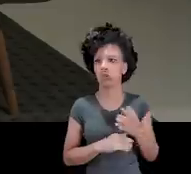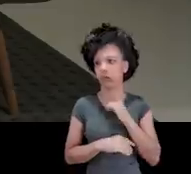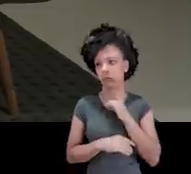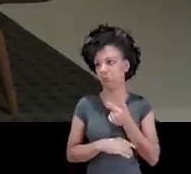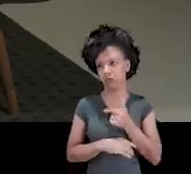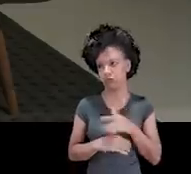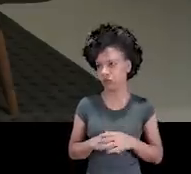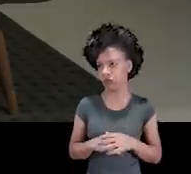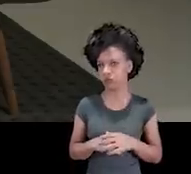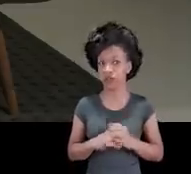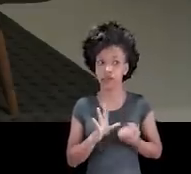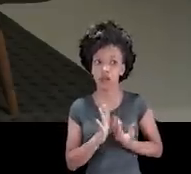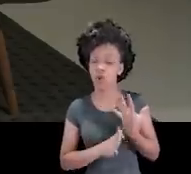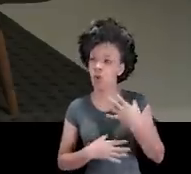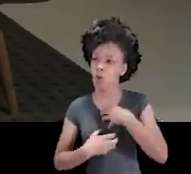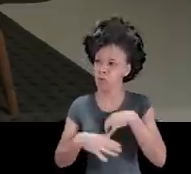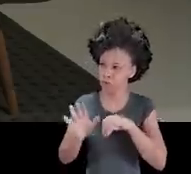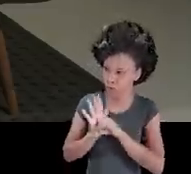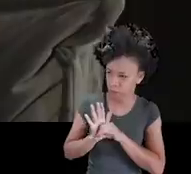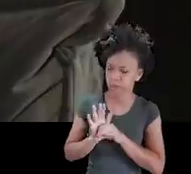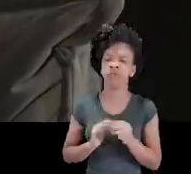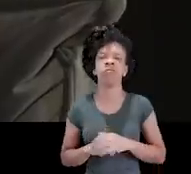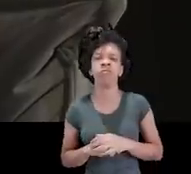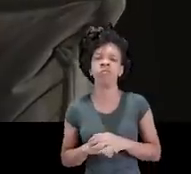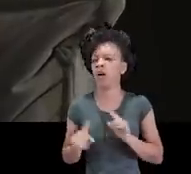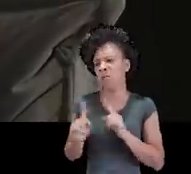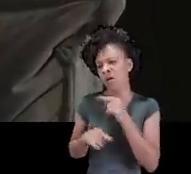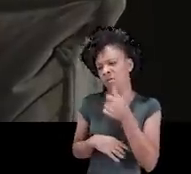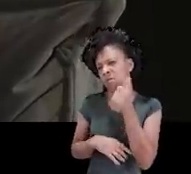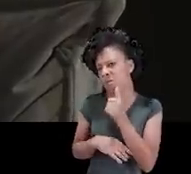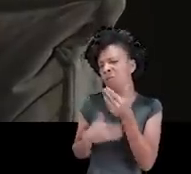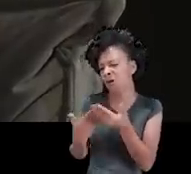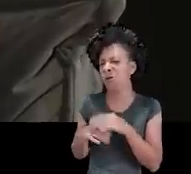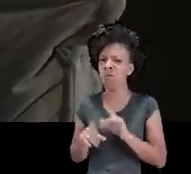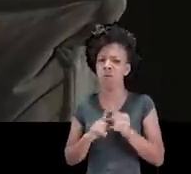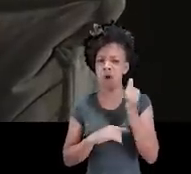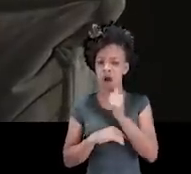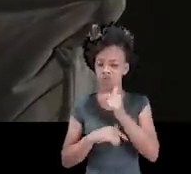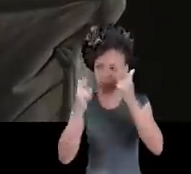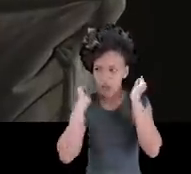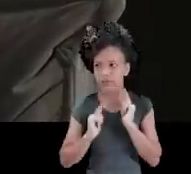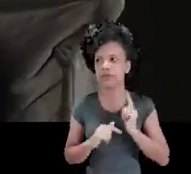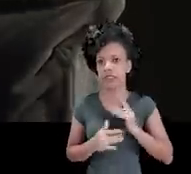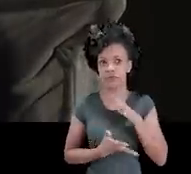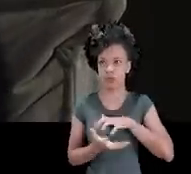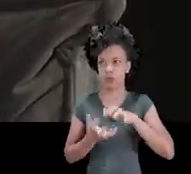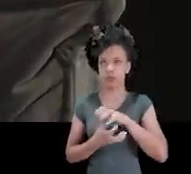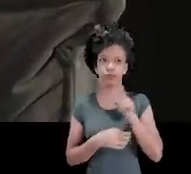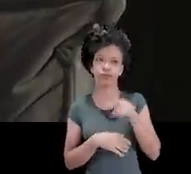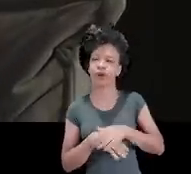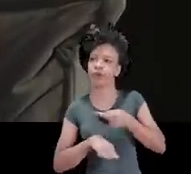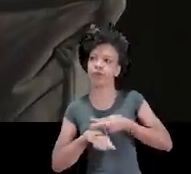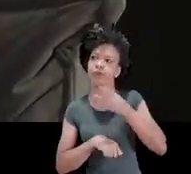Não existia isso, se criou um formato. Exato. Né? E você é mulher. E mulher era aquela coisa da careca, tanto que deu essa confusão toda no